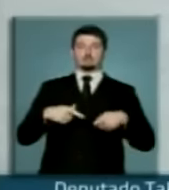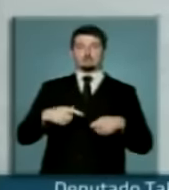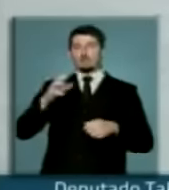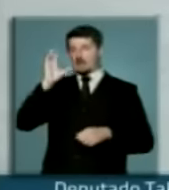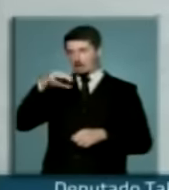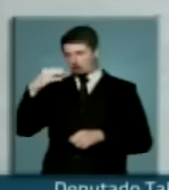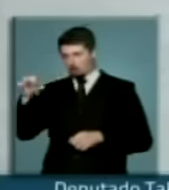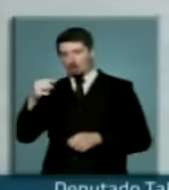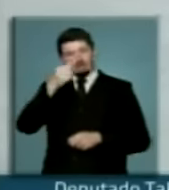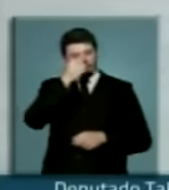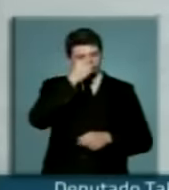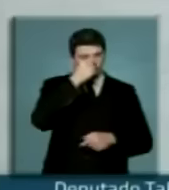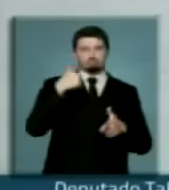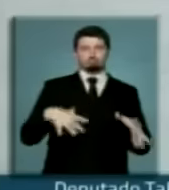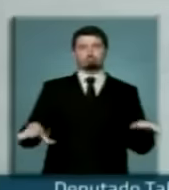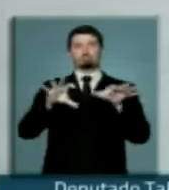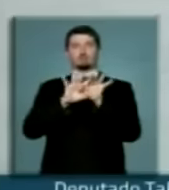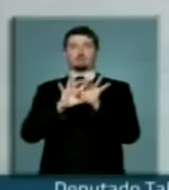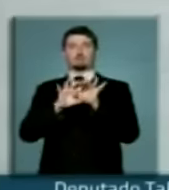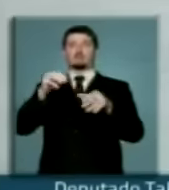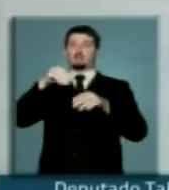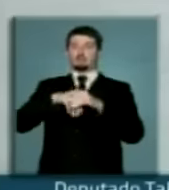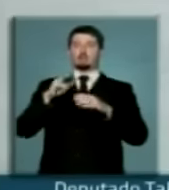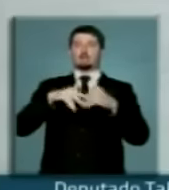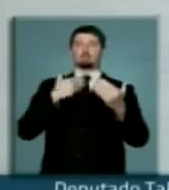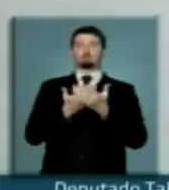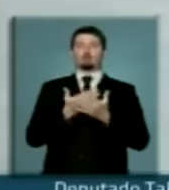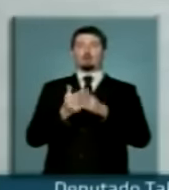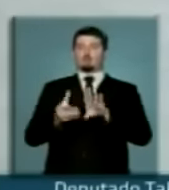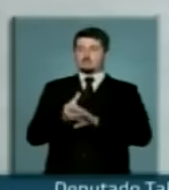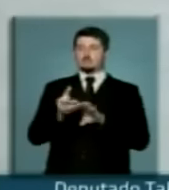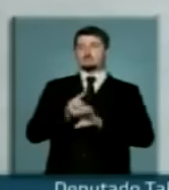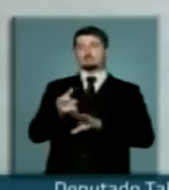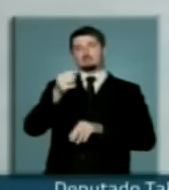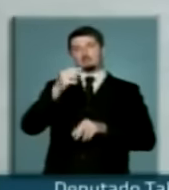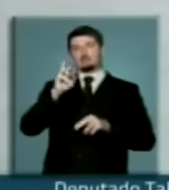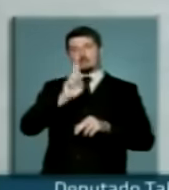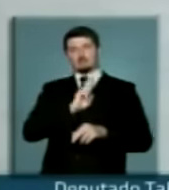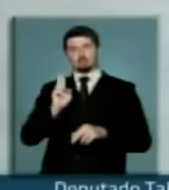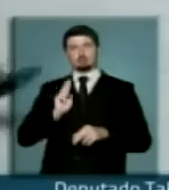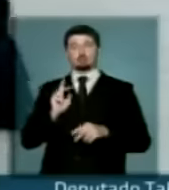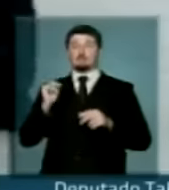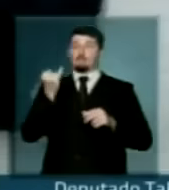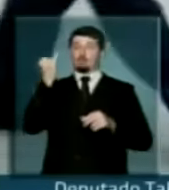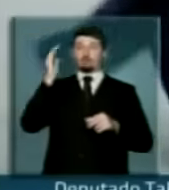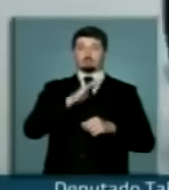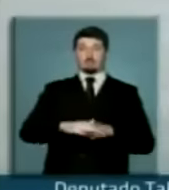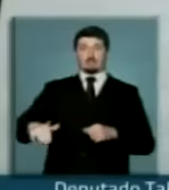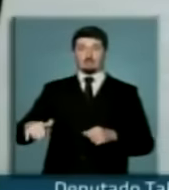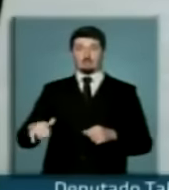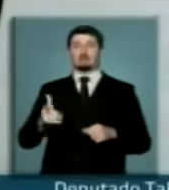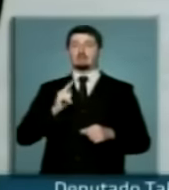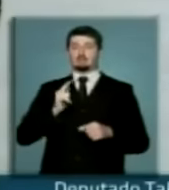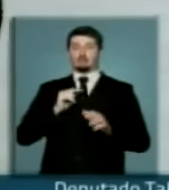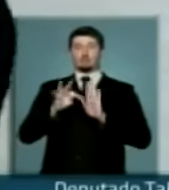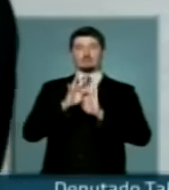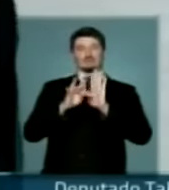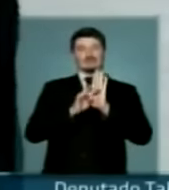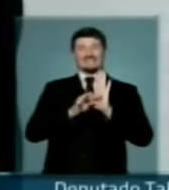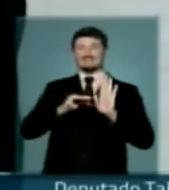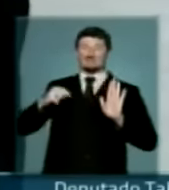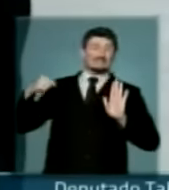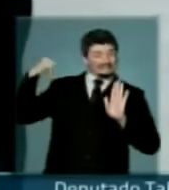evangélicos possam se unir para que voltem às escolas o ensinamento religioso, que é muito salutar à criança, porque há um texto sagrado que